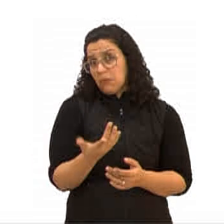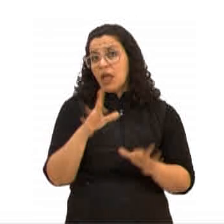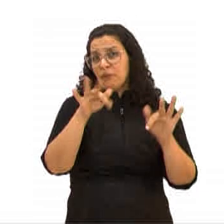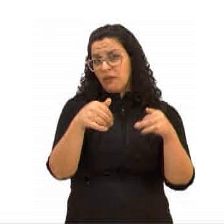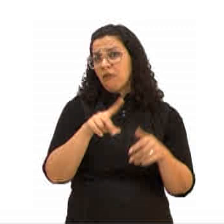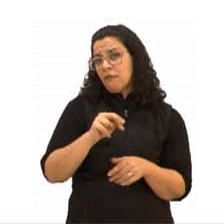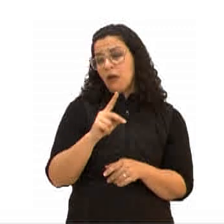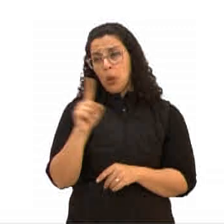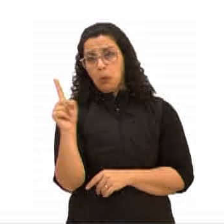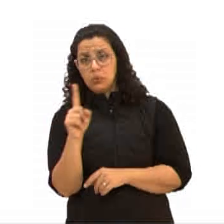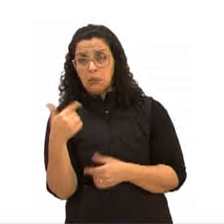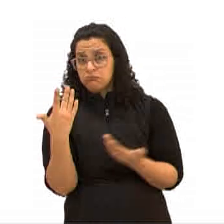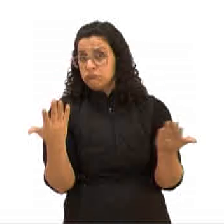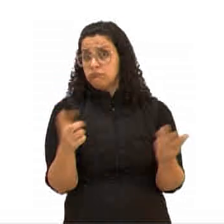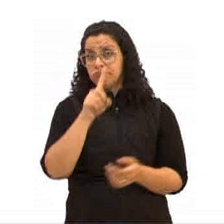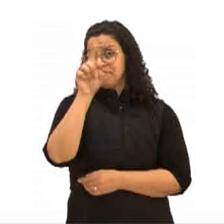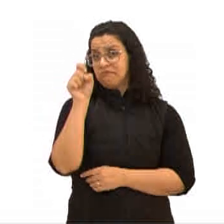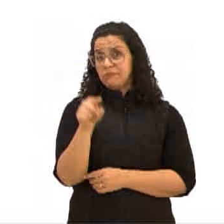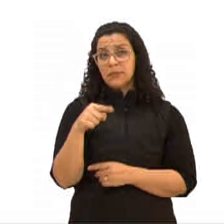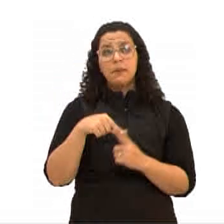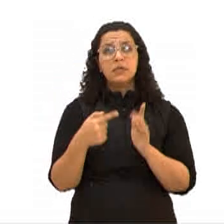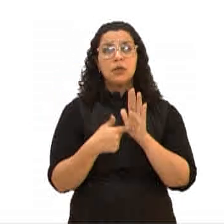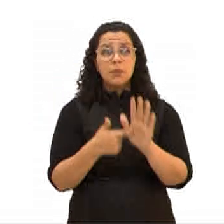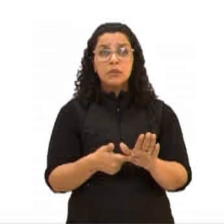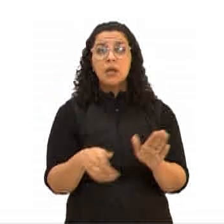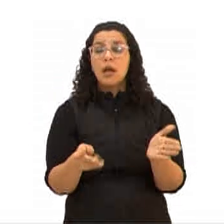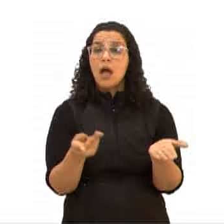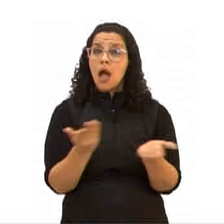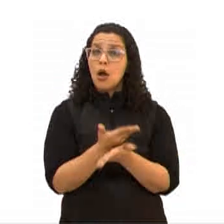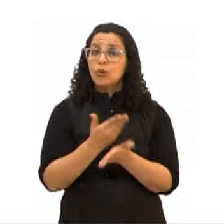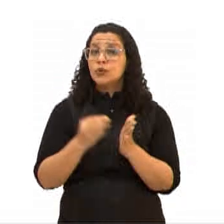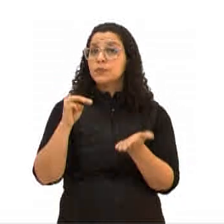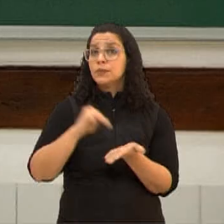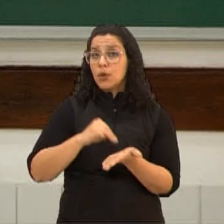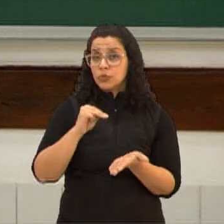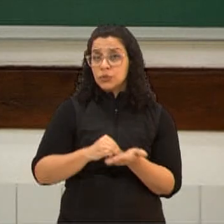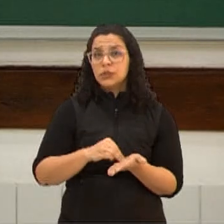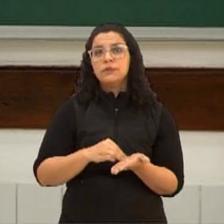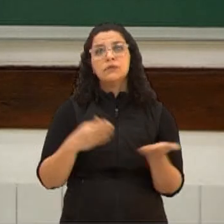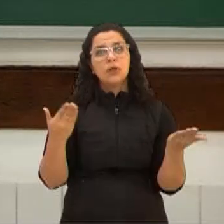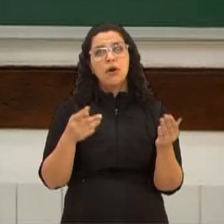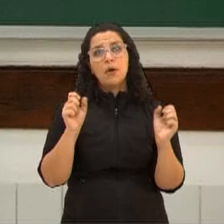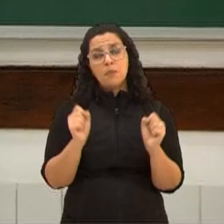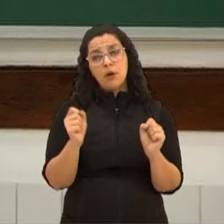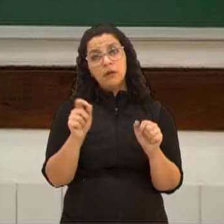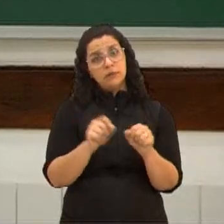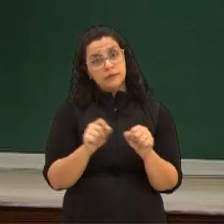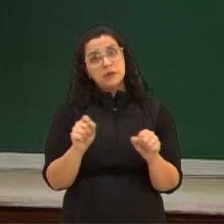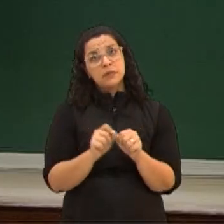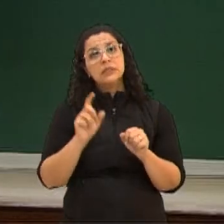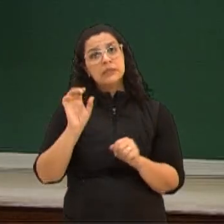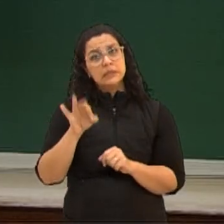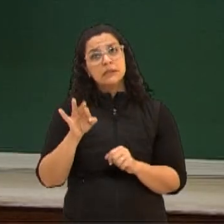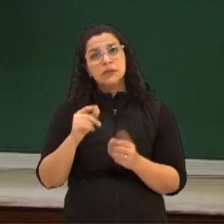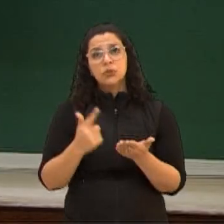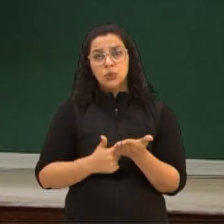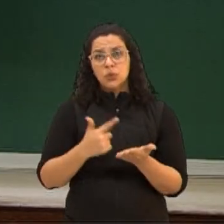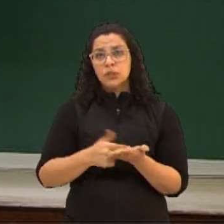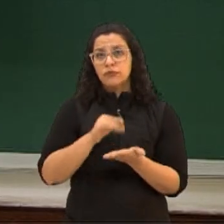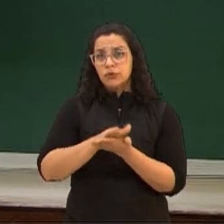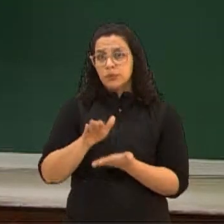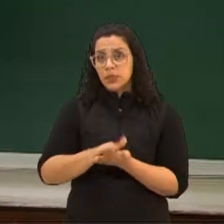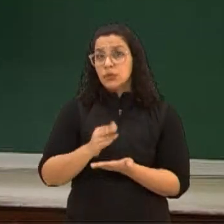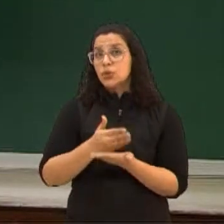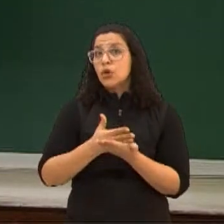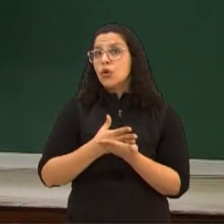desaparecer ou não. Mas eu trouxe para vocês alguns motivos que podem fazer com que os livros